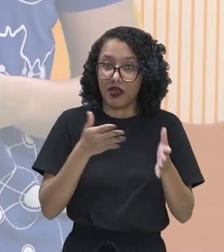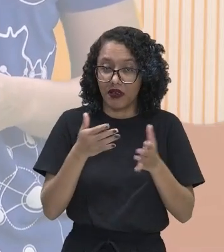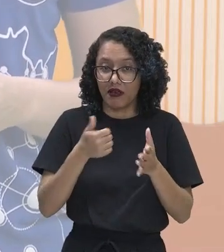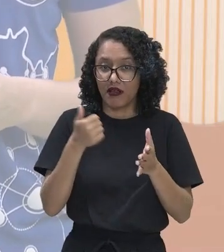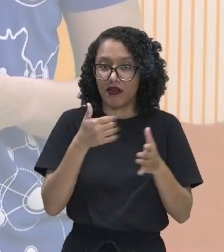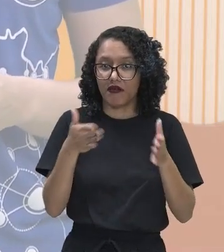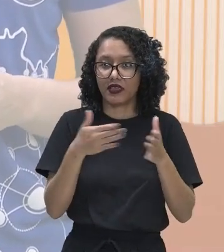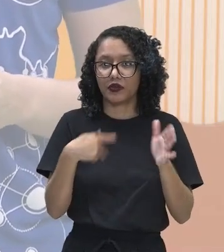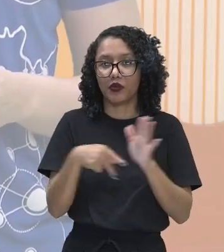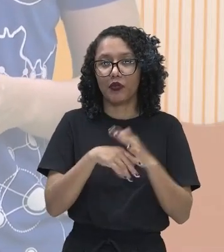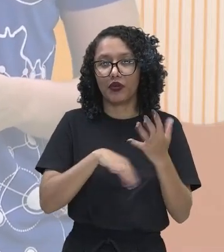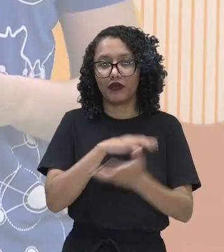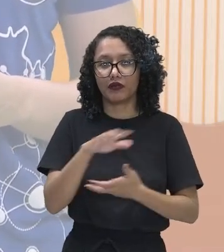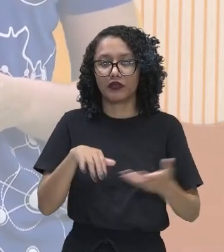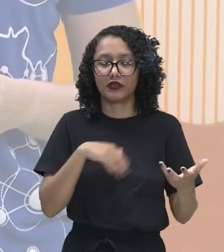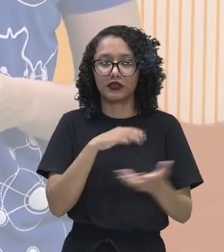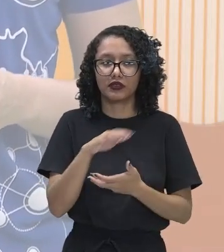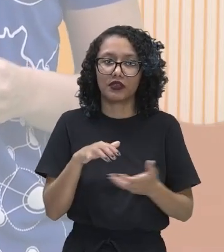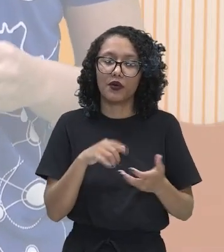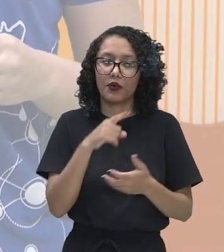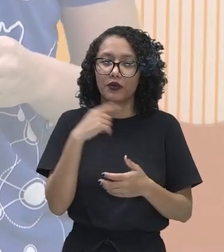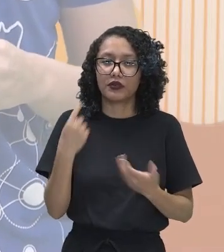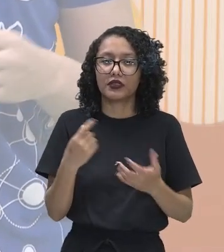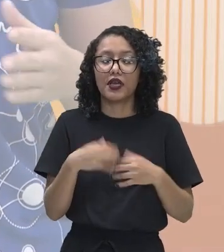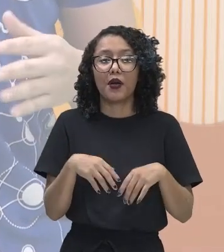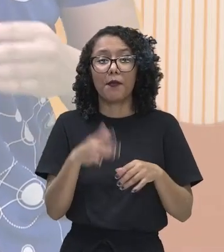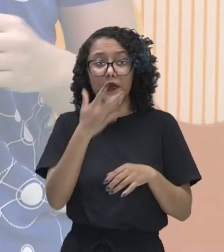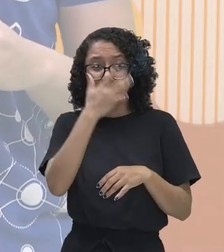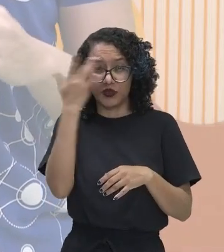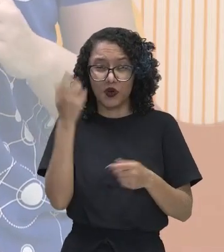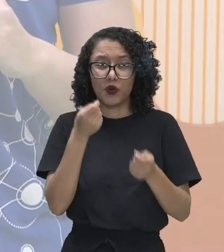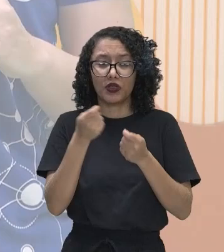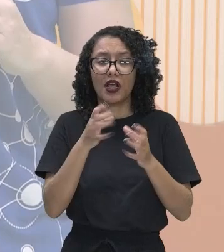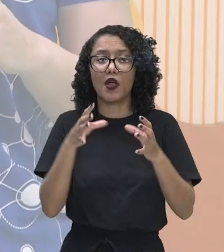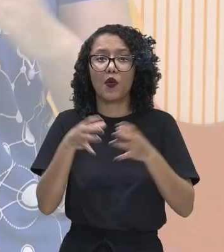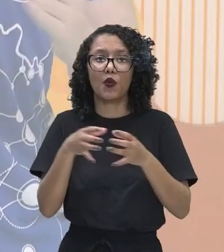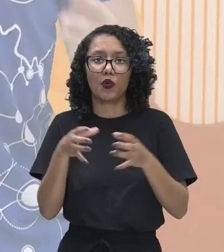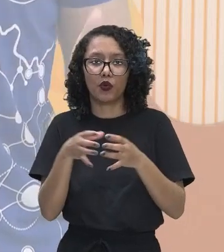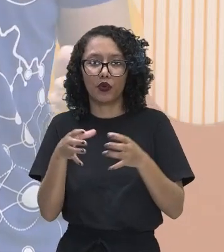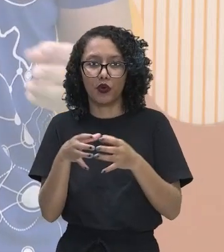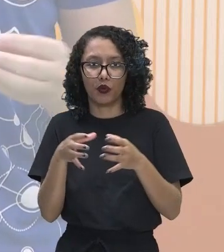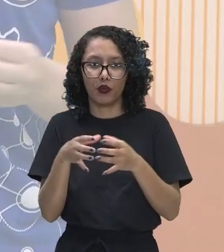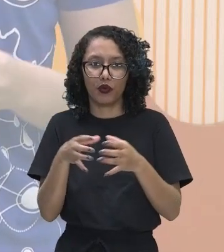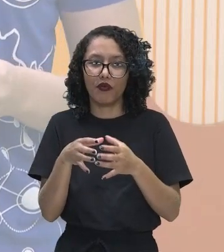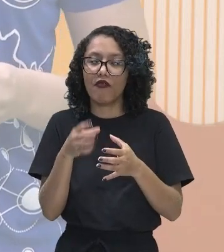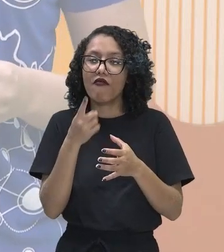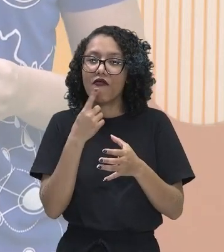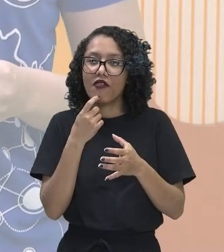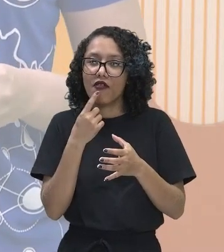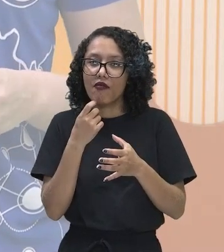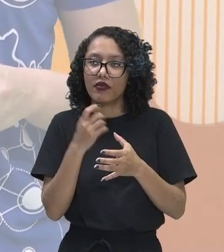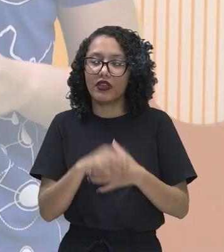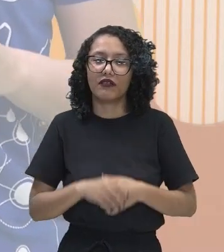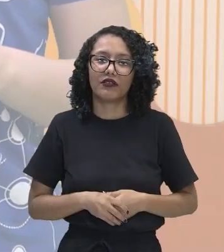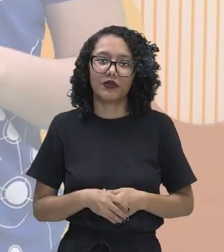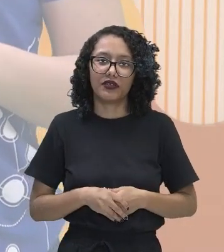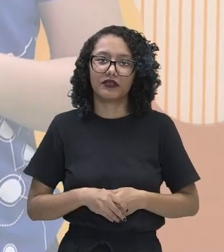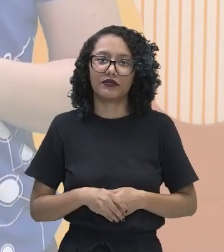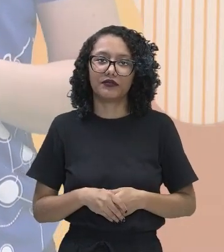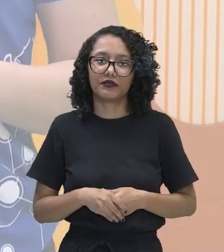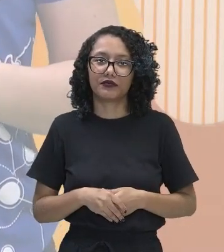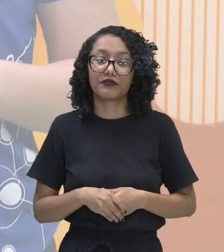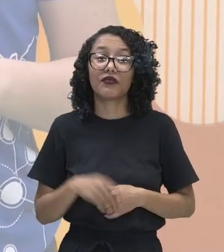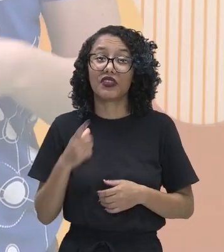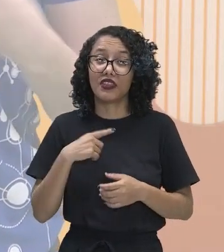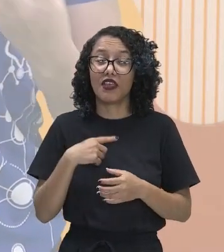vai estar no controle serão os mencheviques, é um grupo que vai dissidente ali do Partido Comunista. Dois